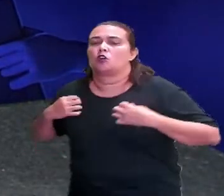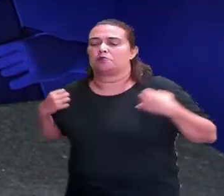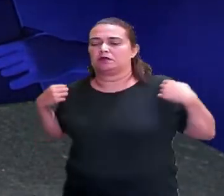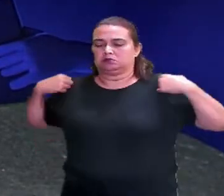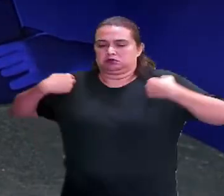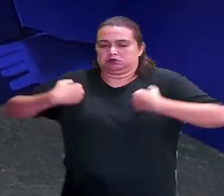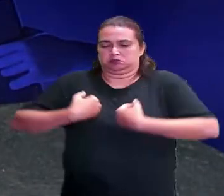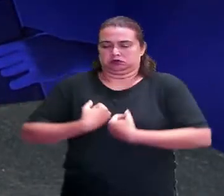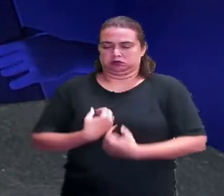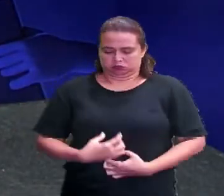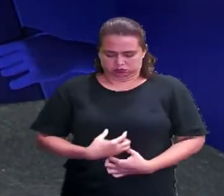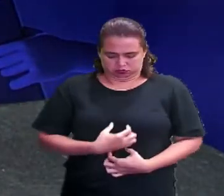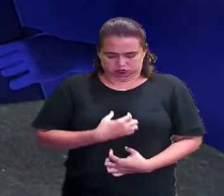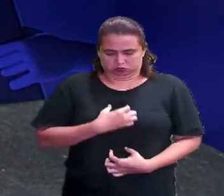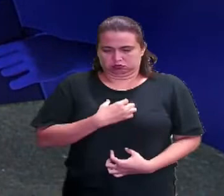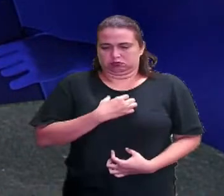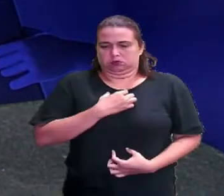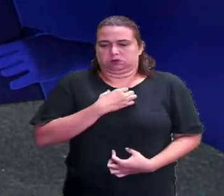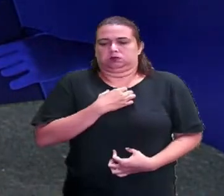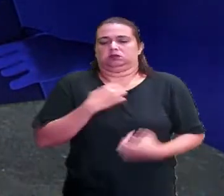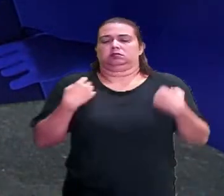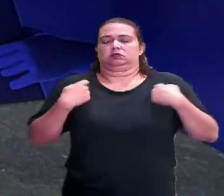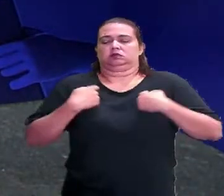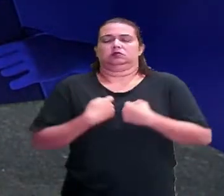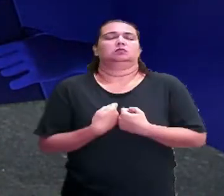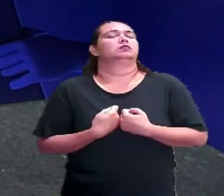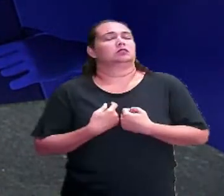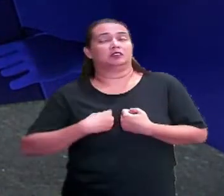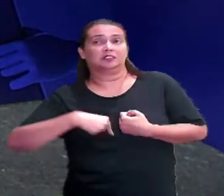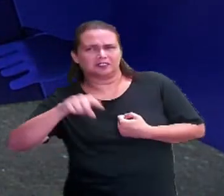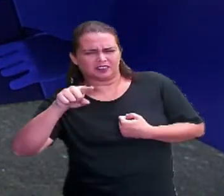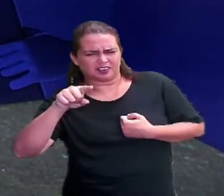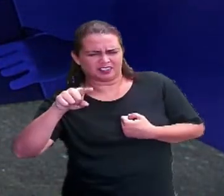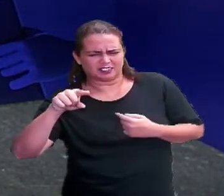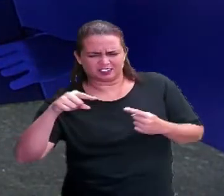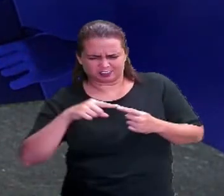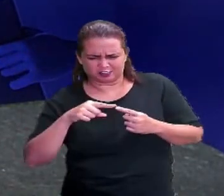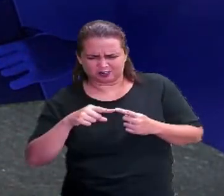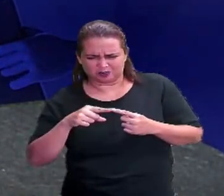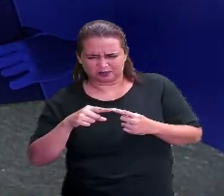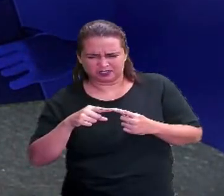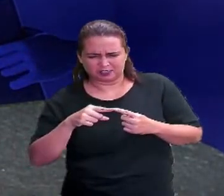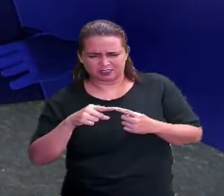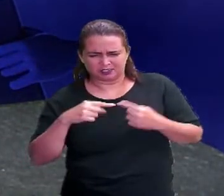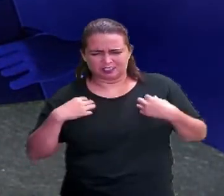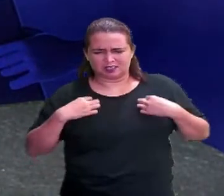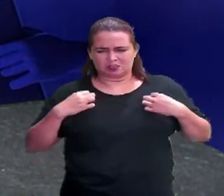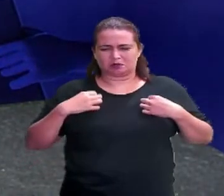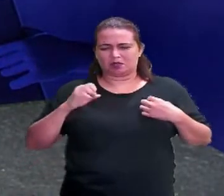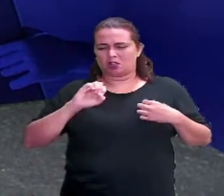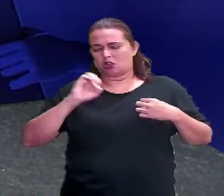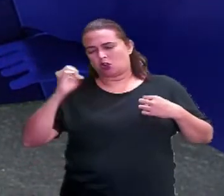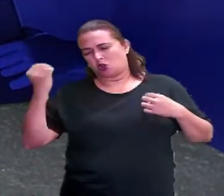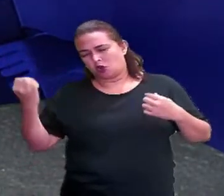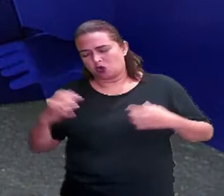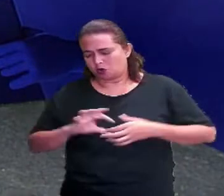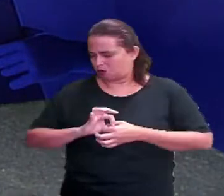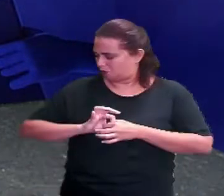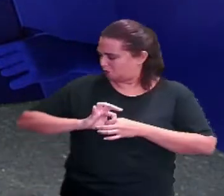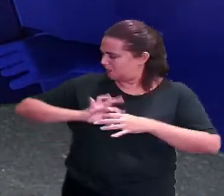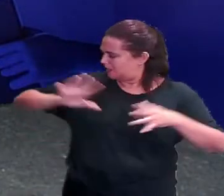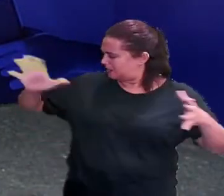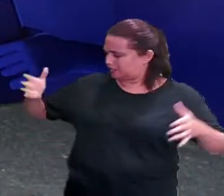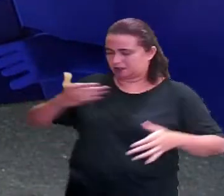terno, gravata, para irmos ao carnaval? Ou o que seria mais adequado? Vestir um abadá, uma roupa,